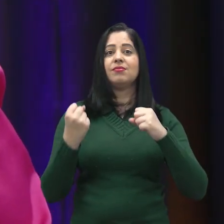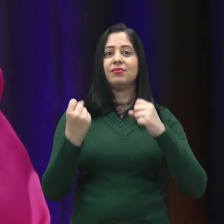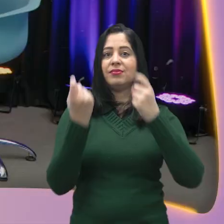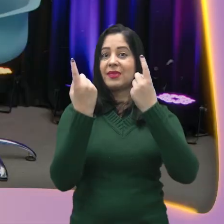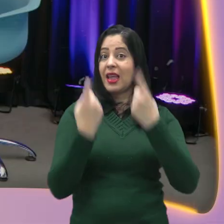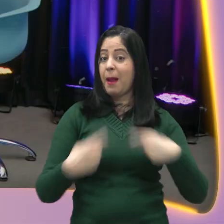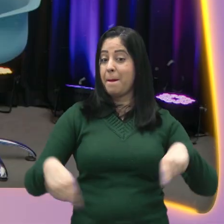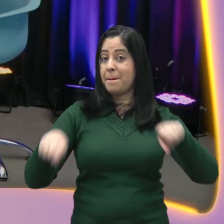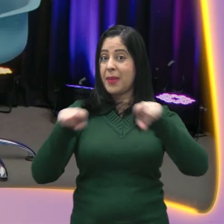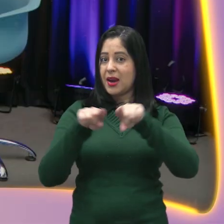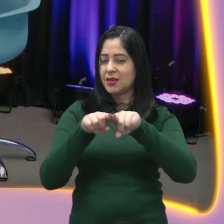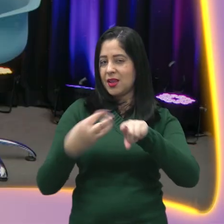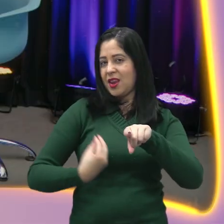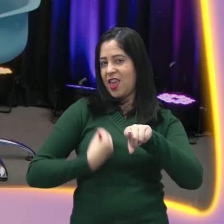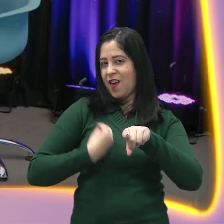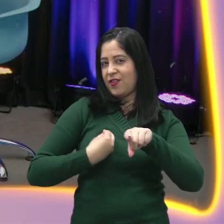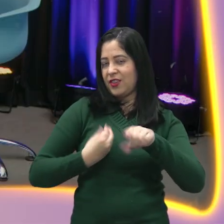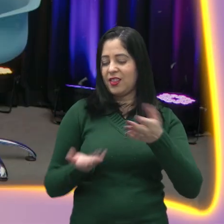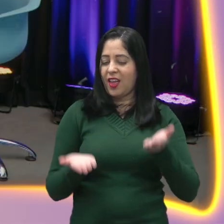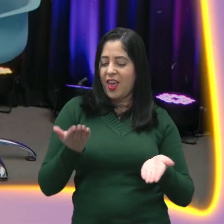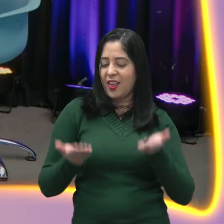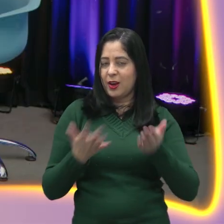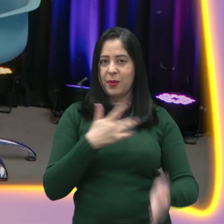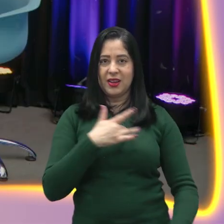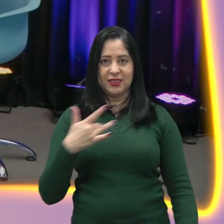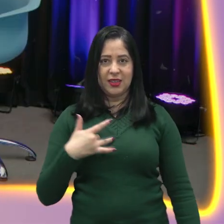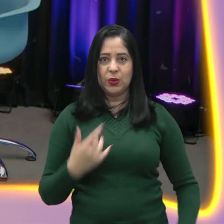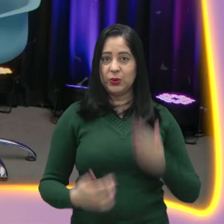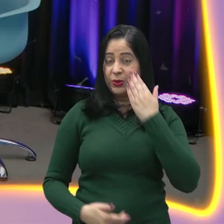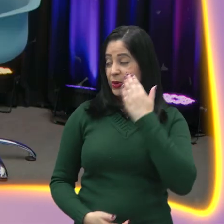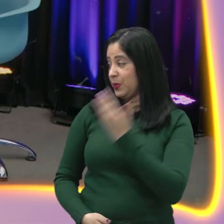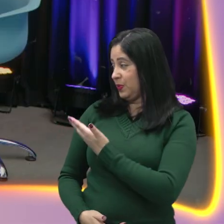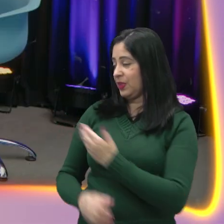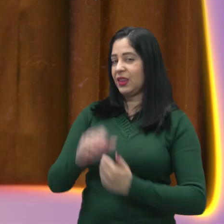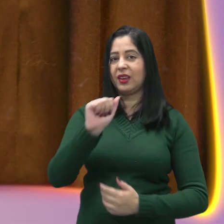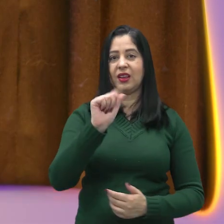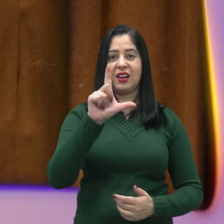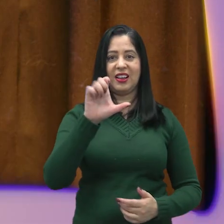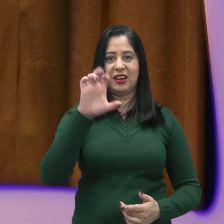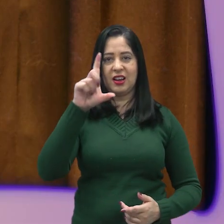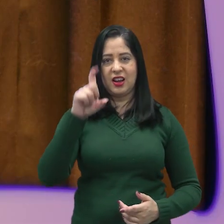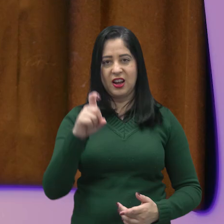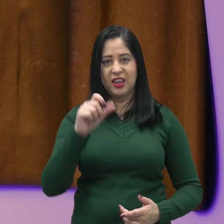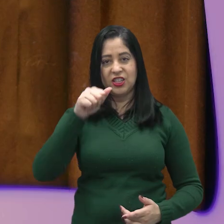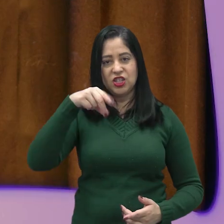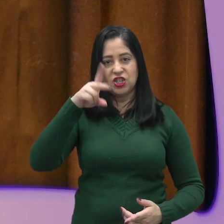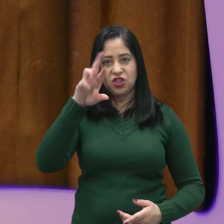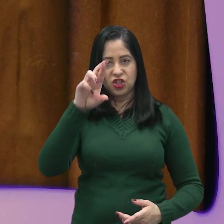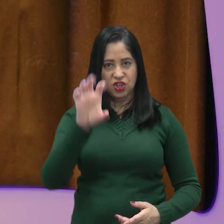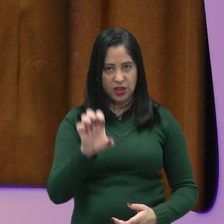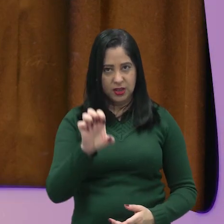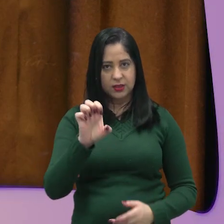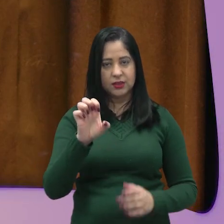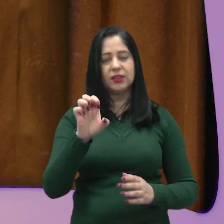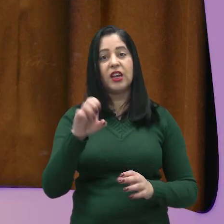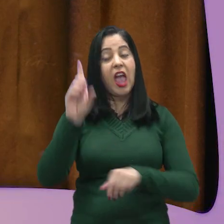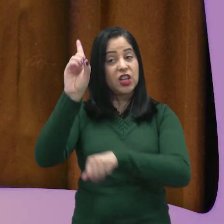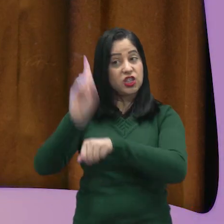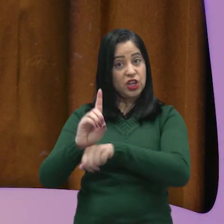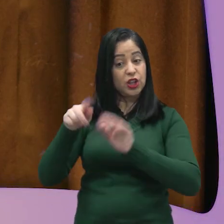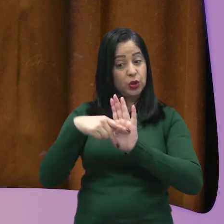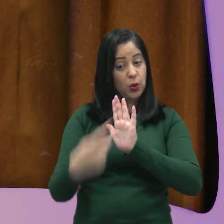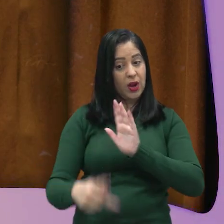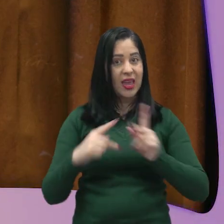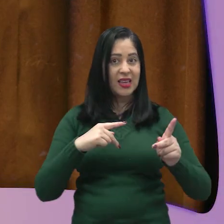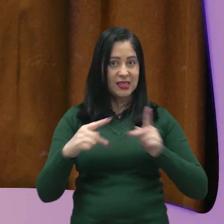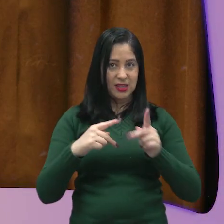pode ser aliada para termos uma vida equilibrada e saudável. Quem vai falar com a gente é Alexandre Beig, diretor de alto rendimento de São